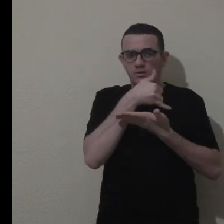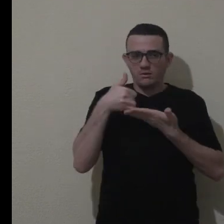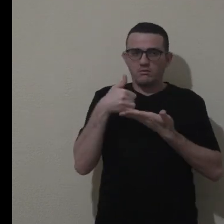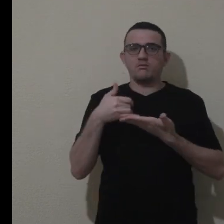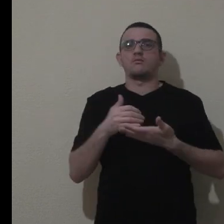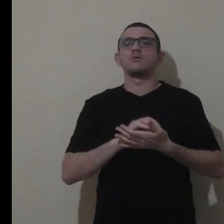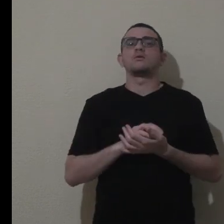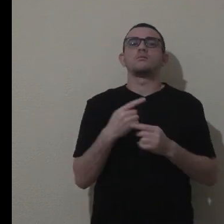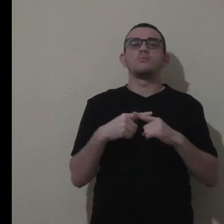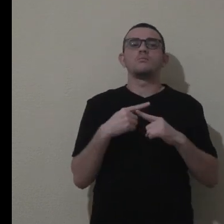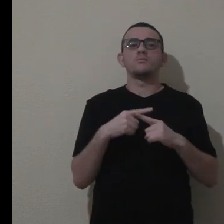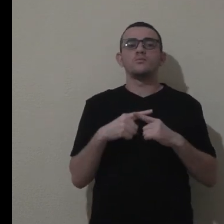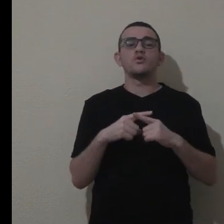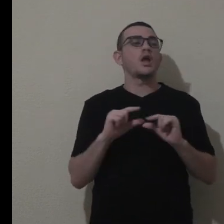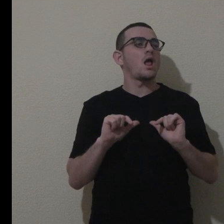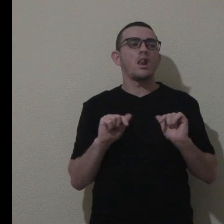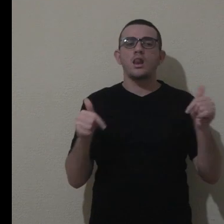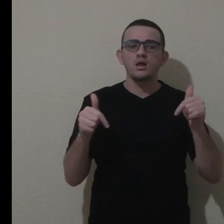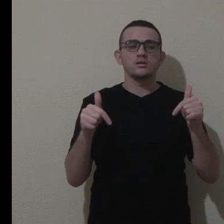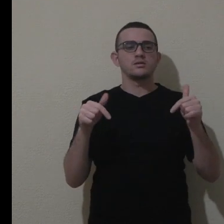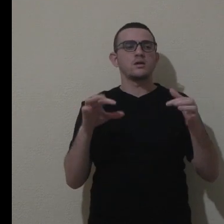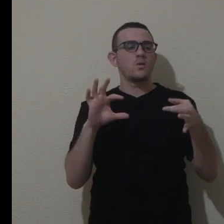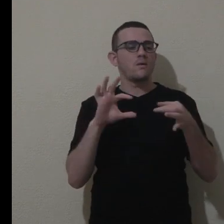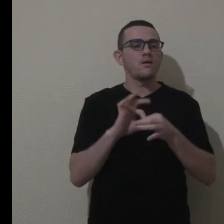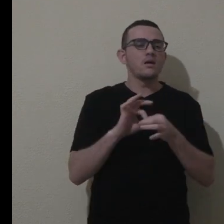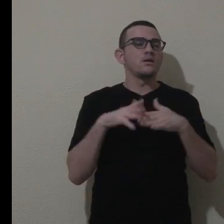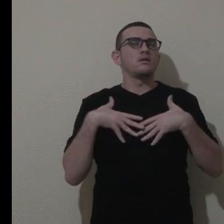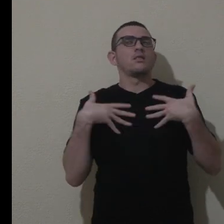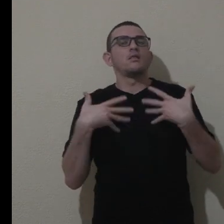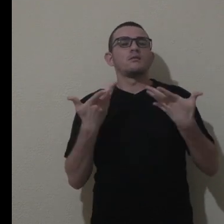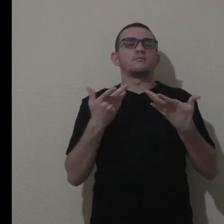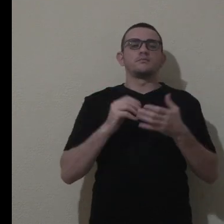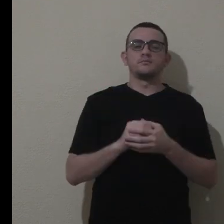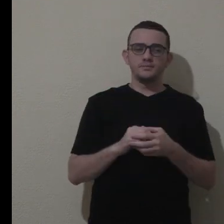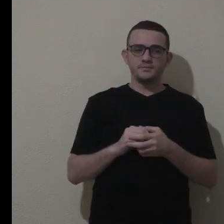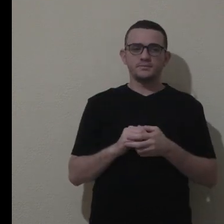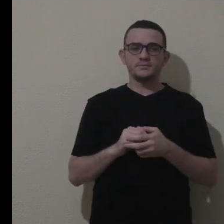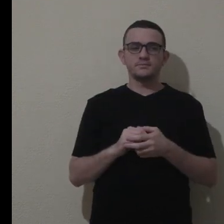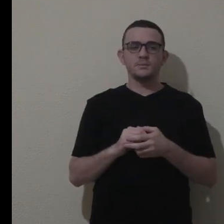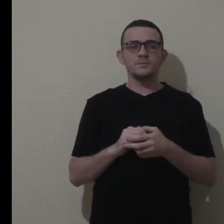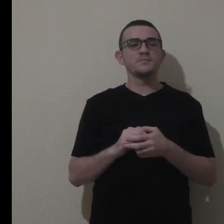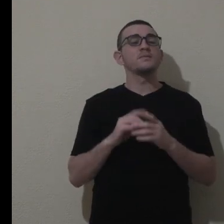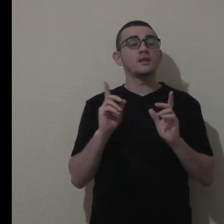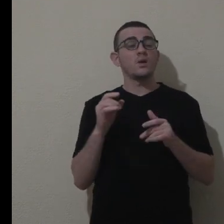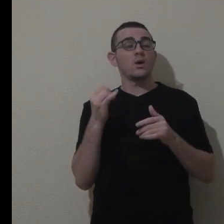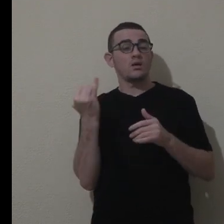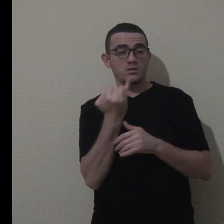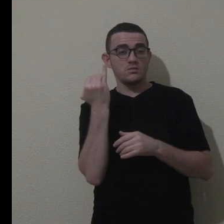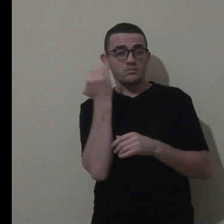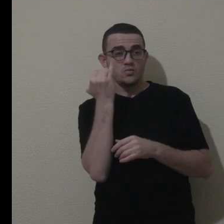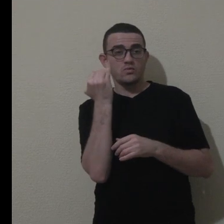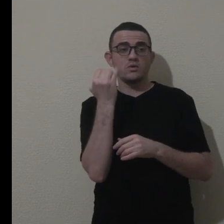dela, né? Tá? Porque realmente ativa esse circuito de prazer e recompensa. Então, isso é um